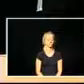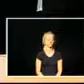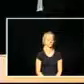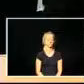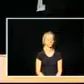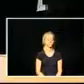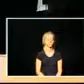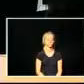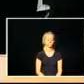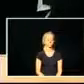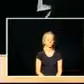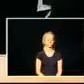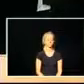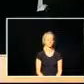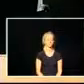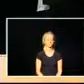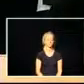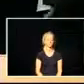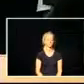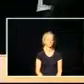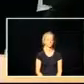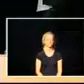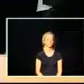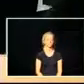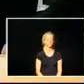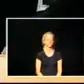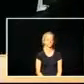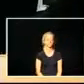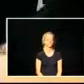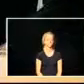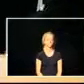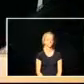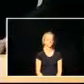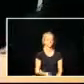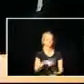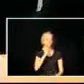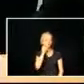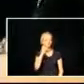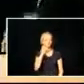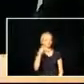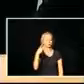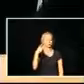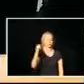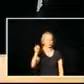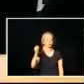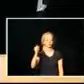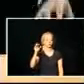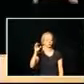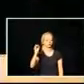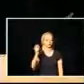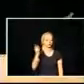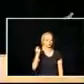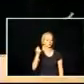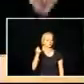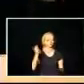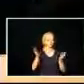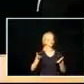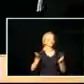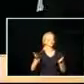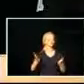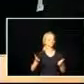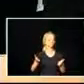que já sinalizou a incorporação dos R$ 380,00 que hoje está